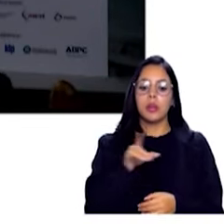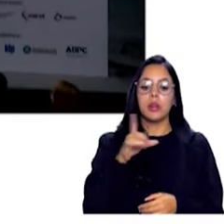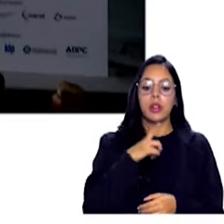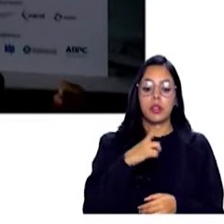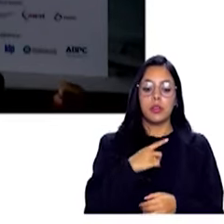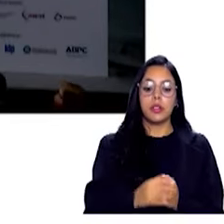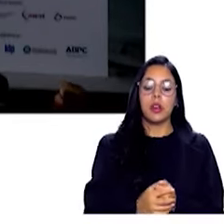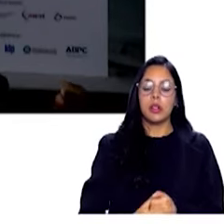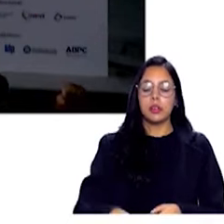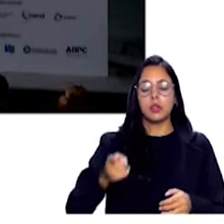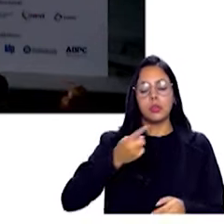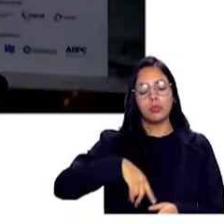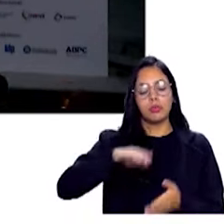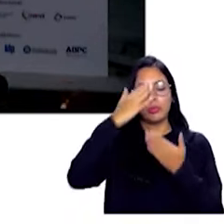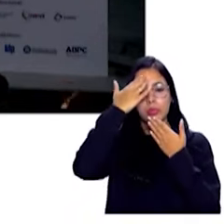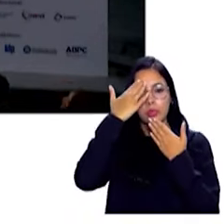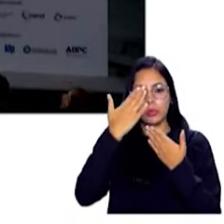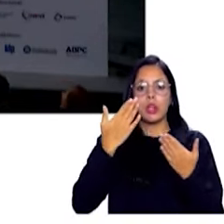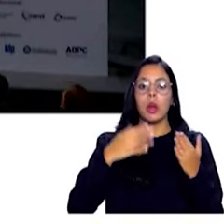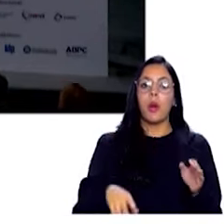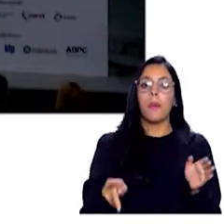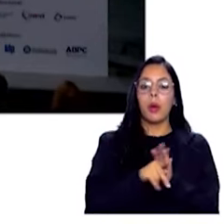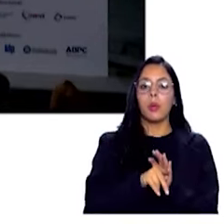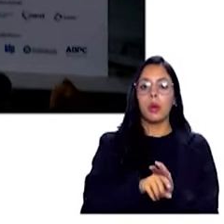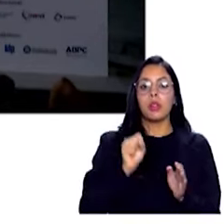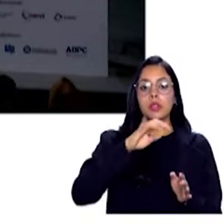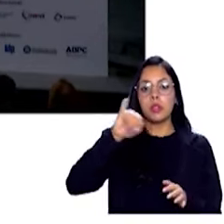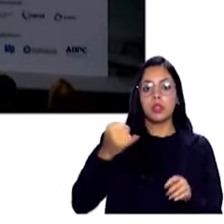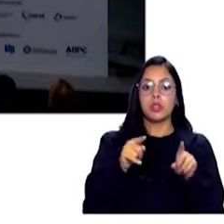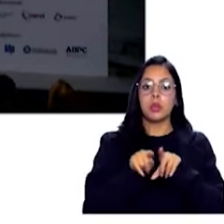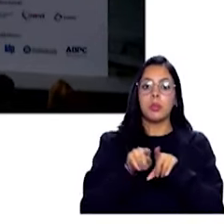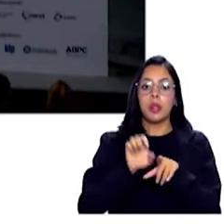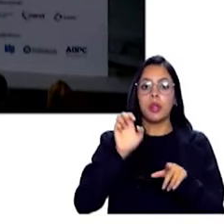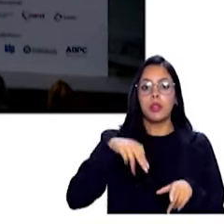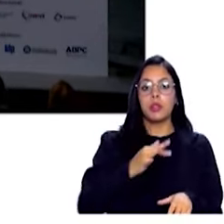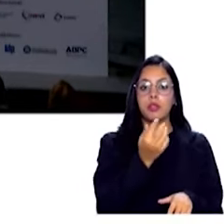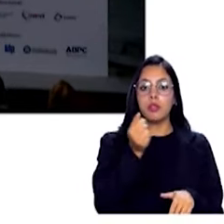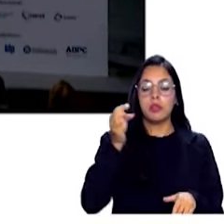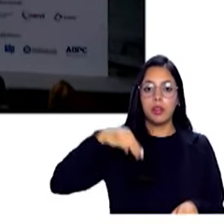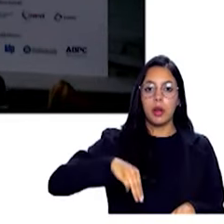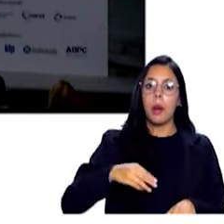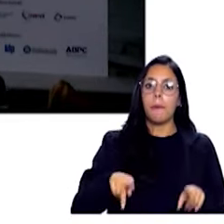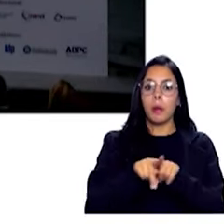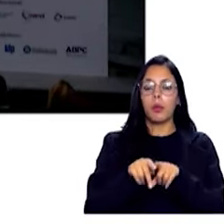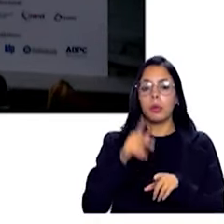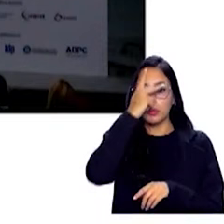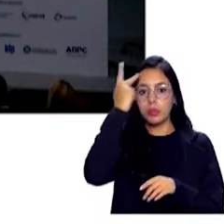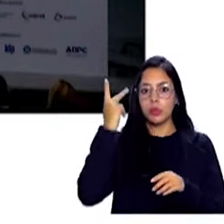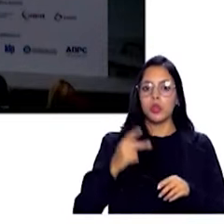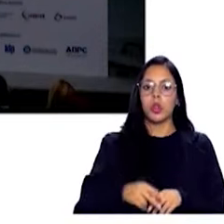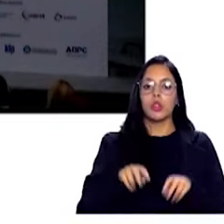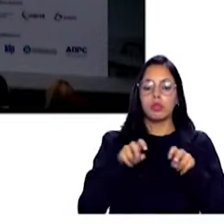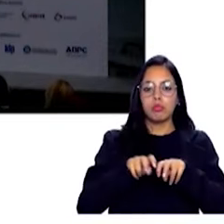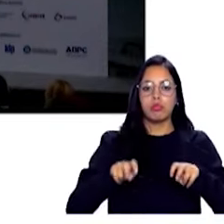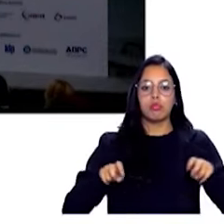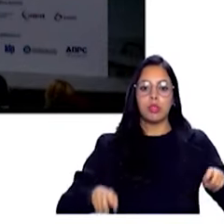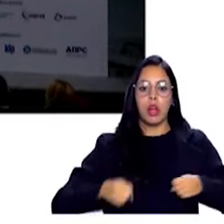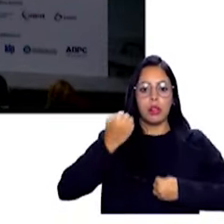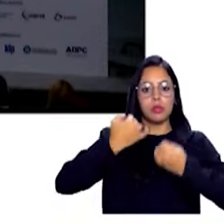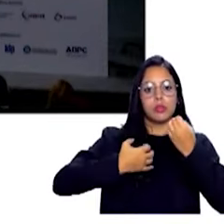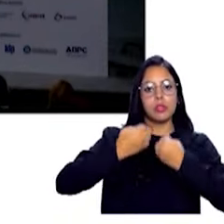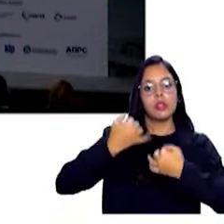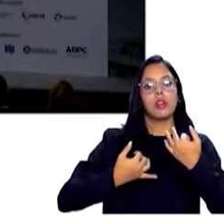os agradecimentos da do STJ e da infan aos palestrantes desse painel que o